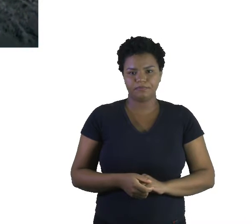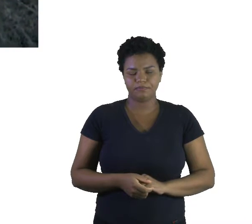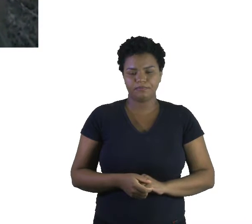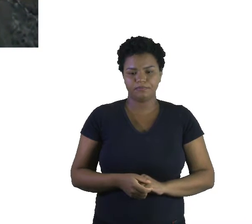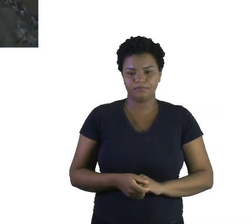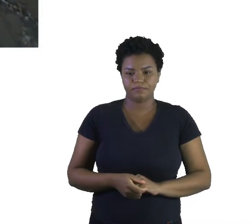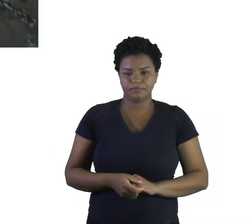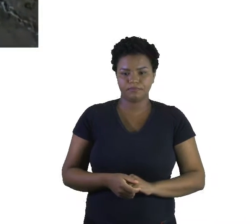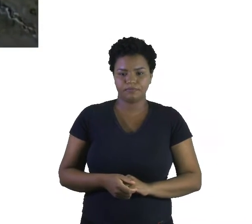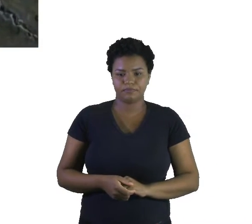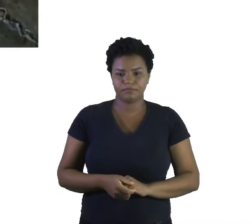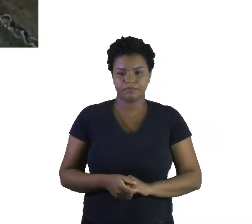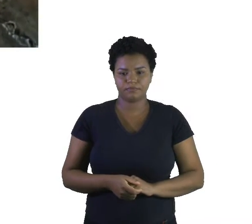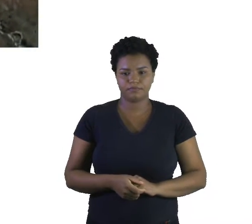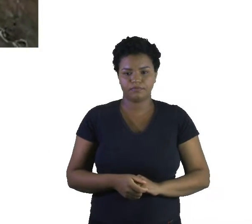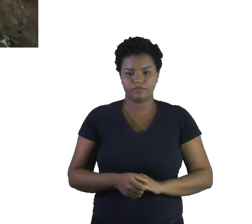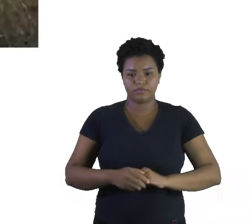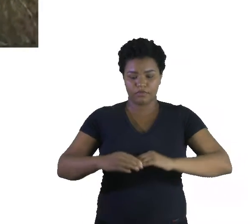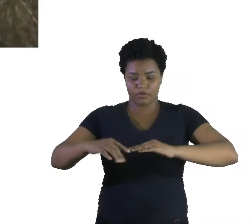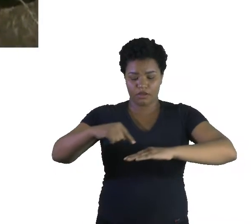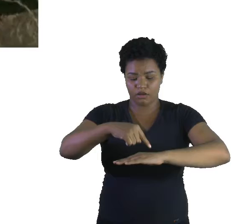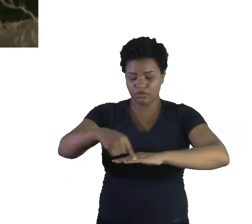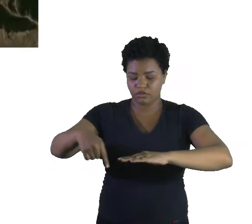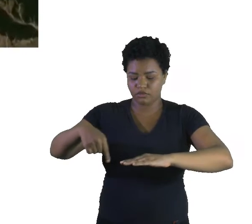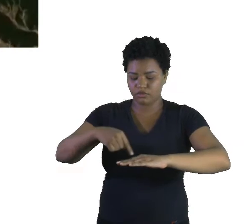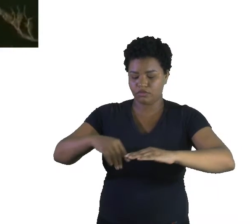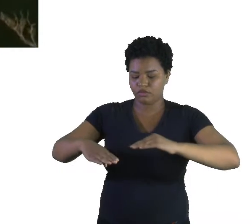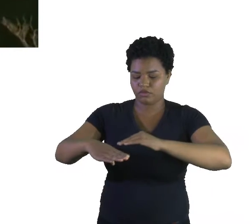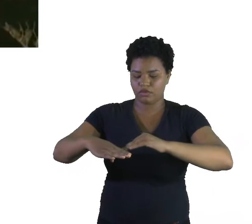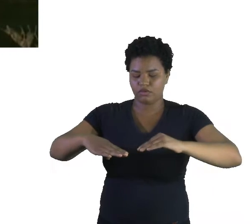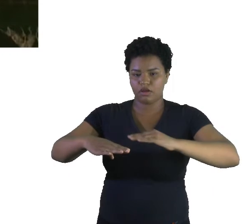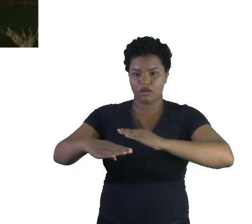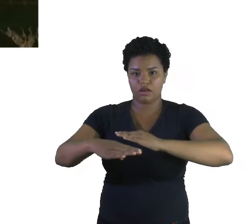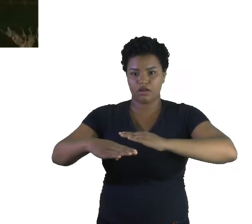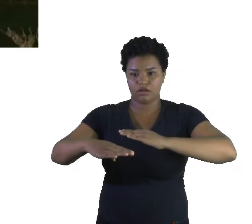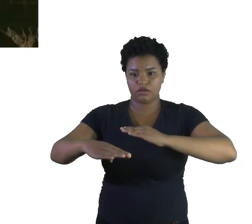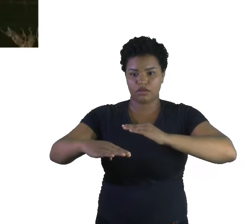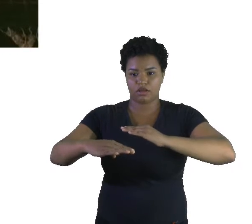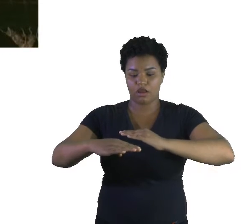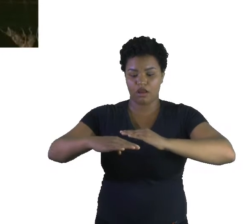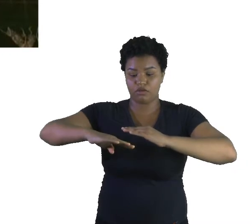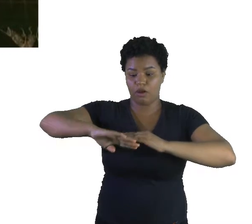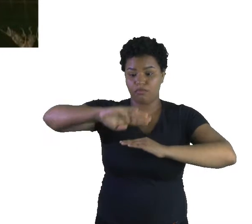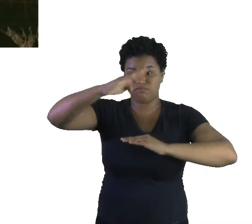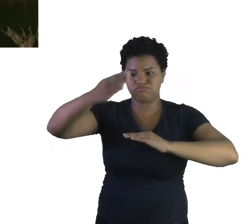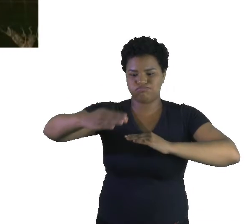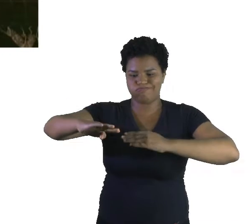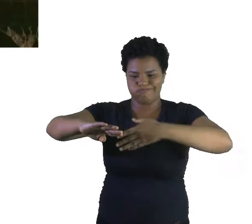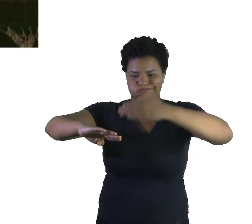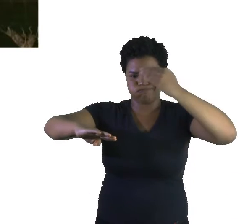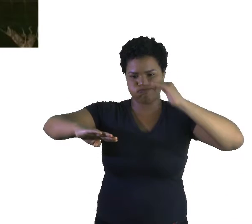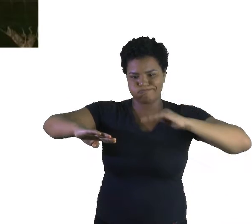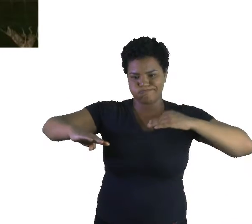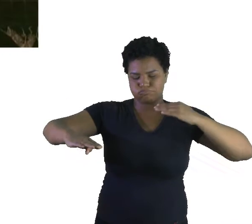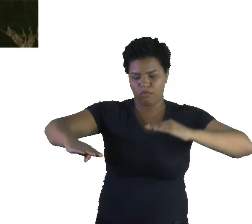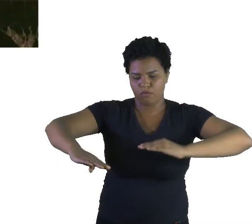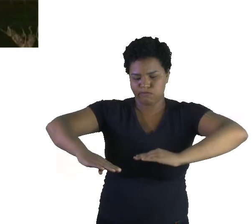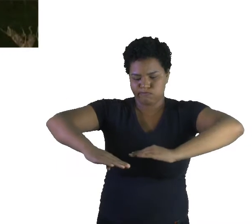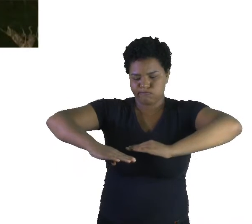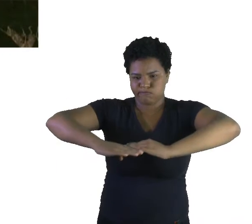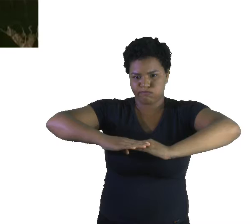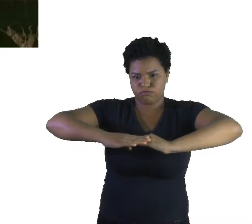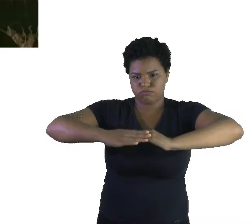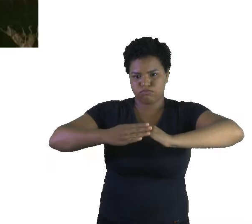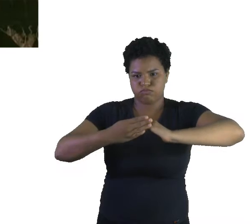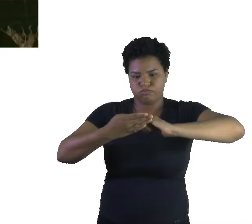Nas bordas das placas se forma uma zona de tensão sob as montanhas. Quando o acúmulo de pressão é liberado, acontece